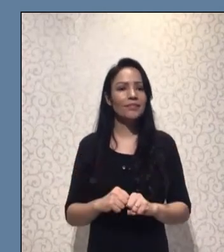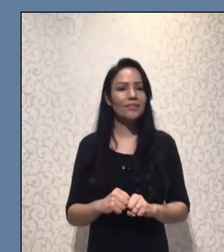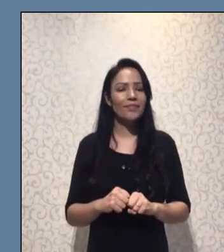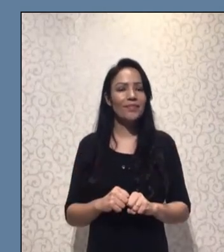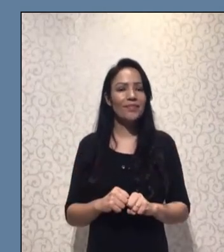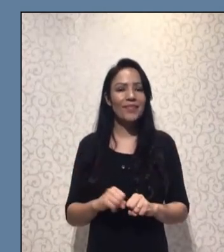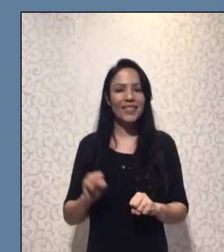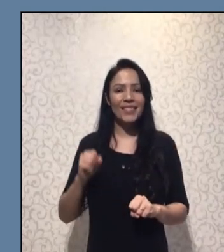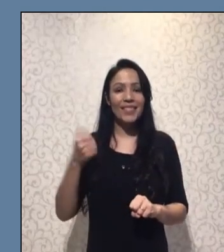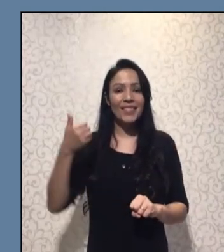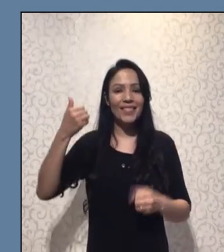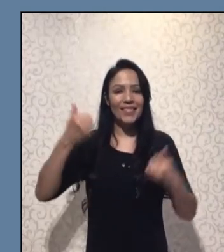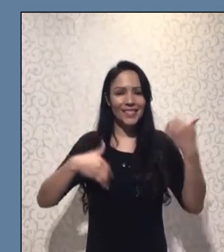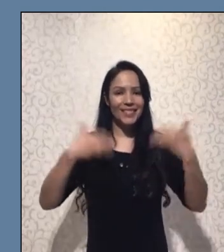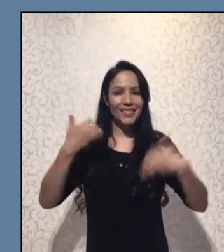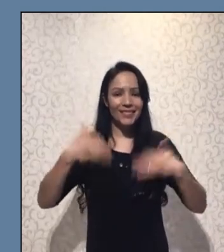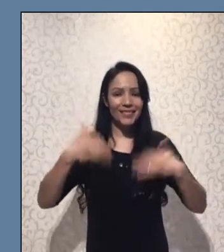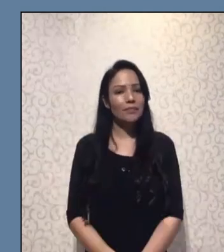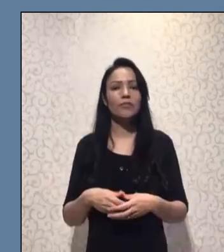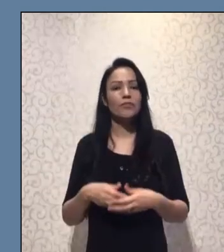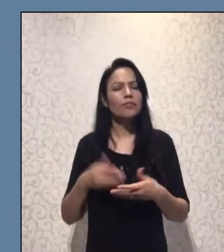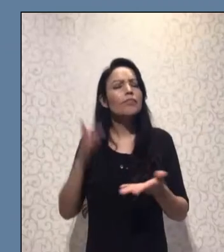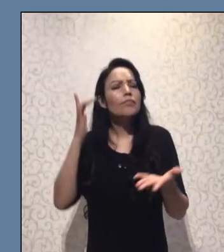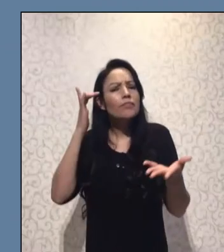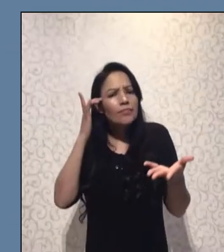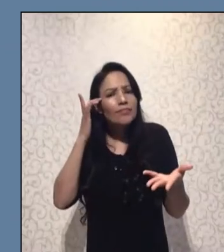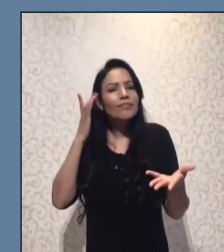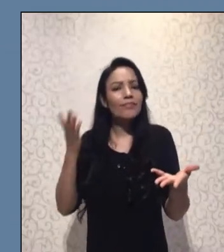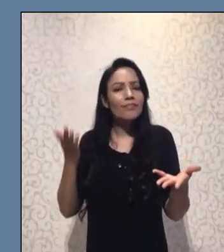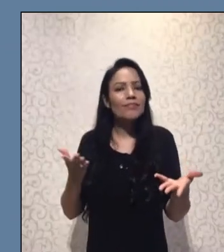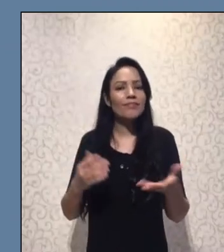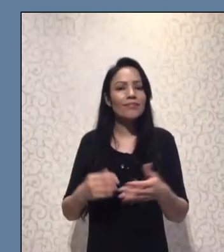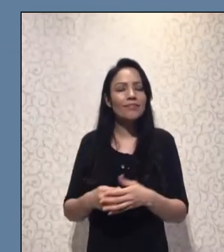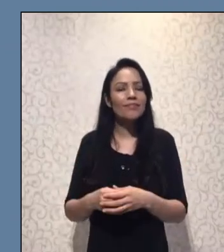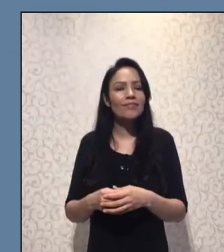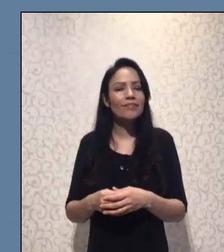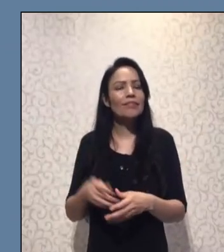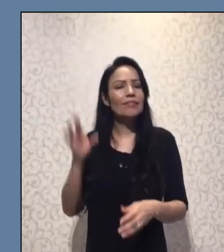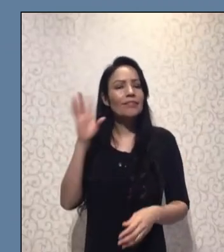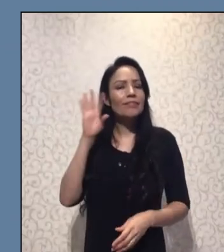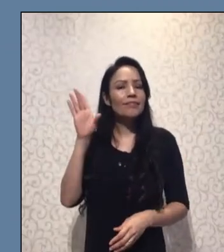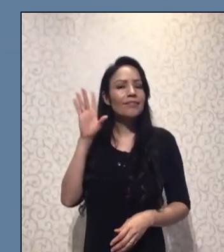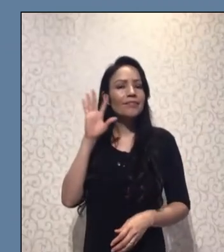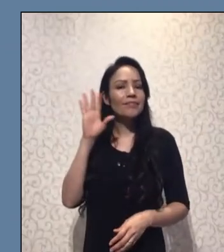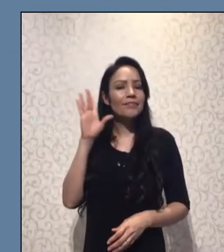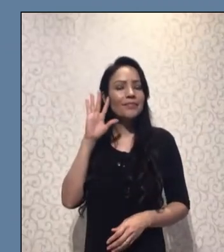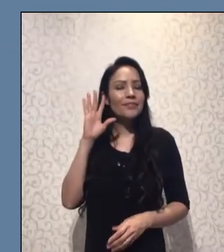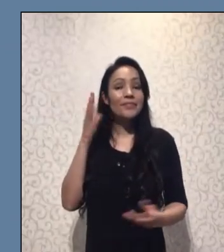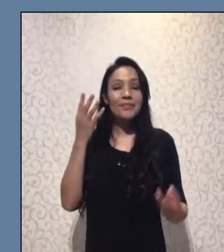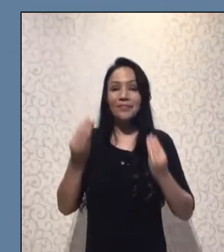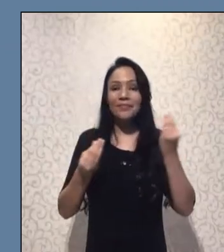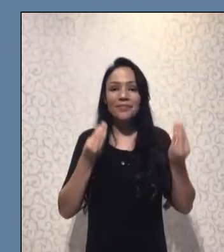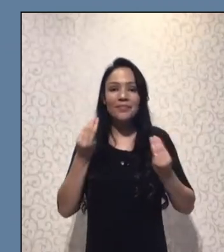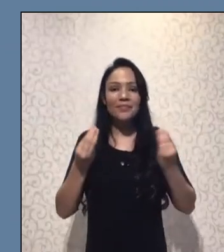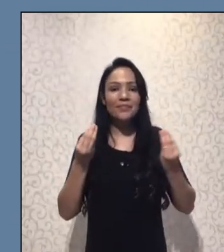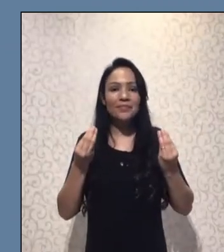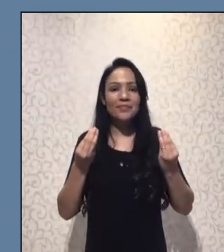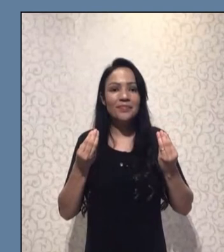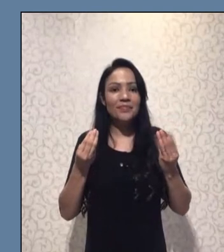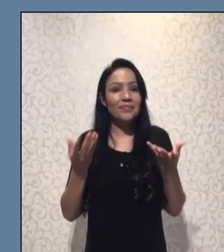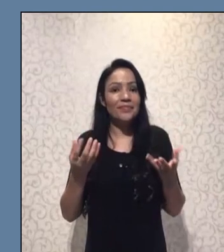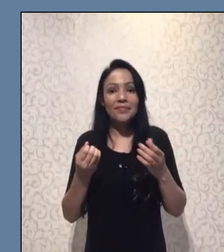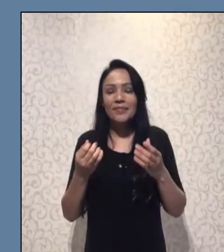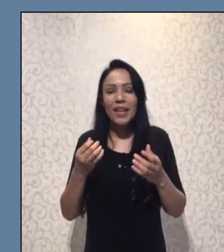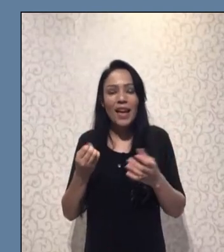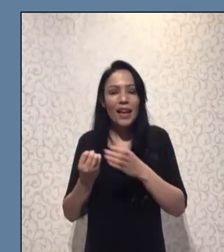Tadeu falou, Tadeu, você acha que... Eu fiquei pensando agora, porque é como se estivesse se criando uma